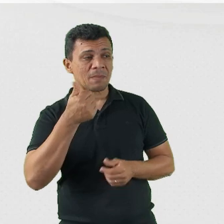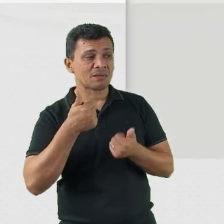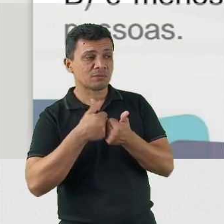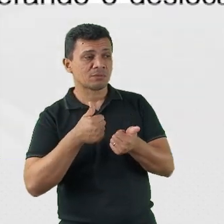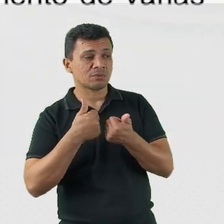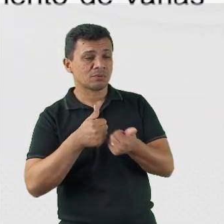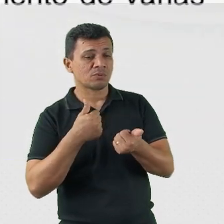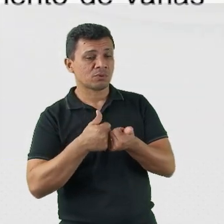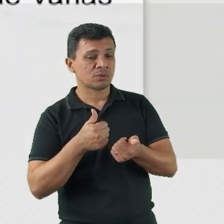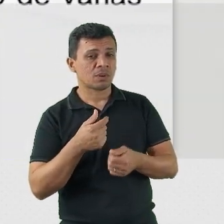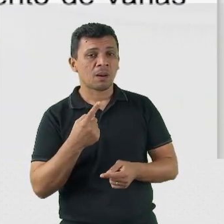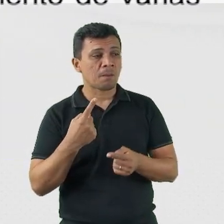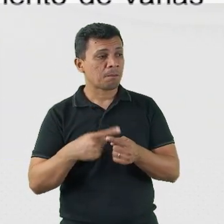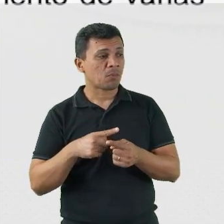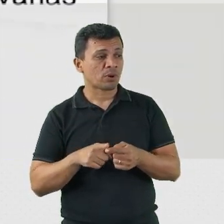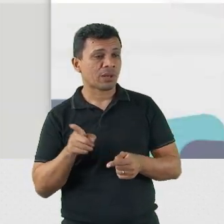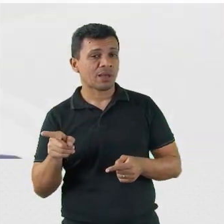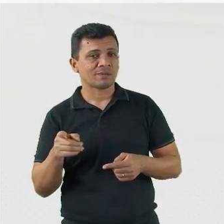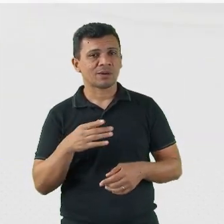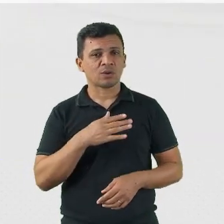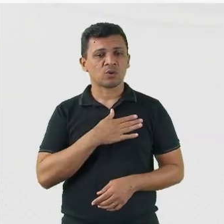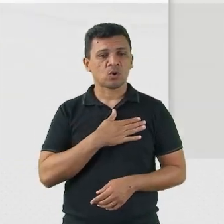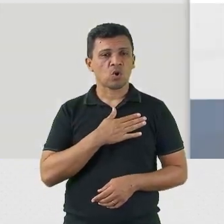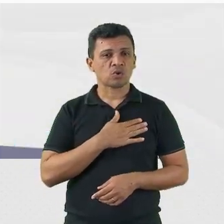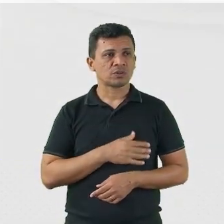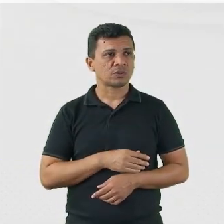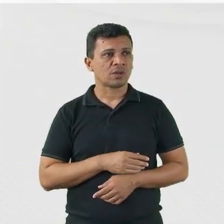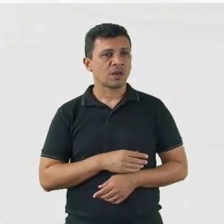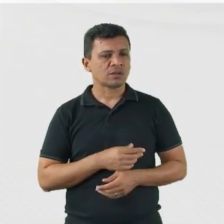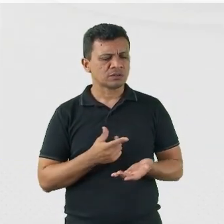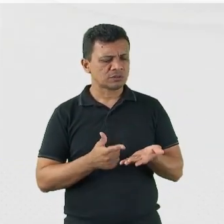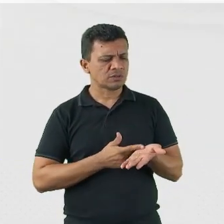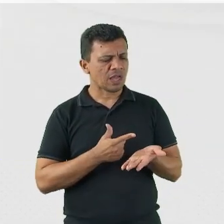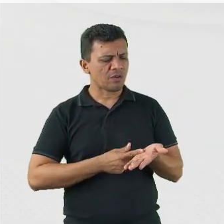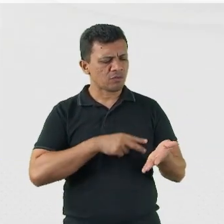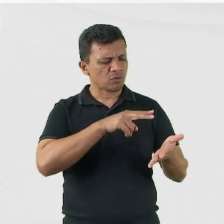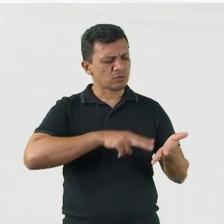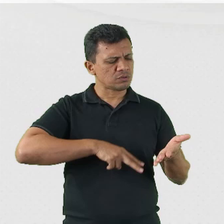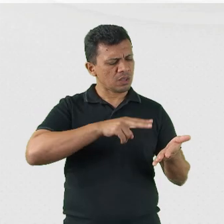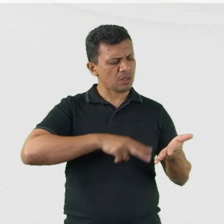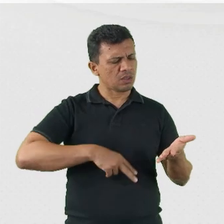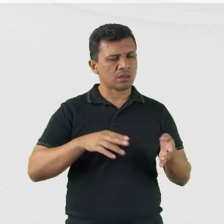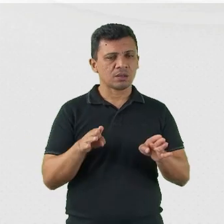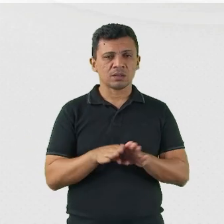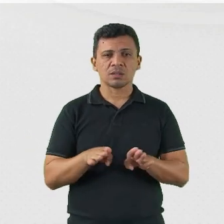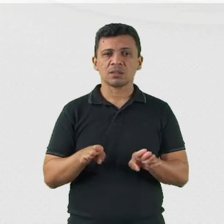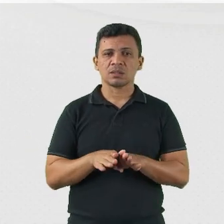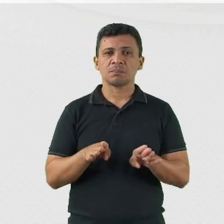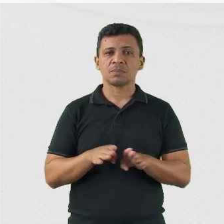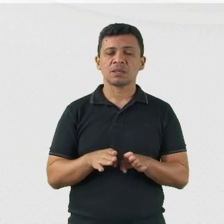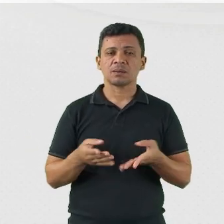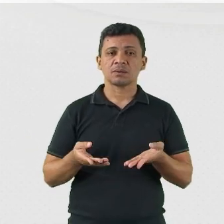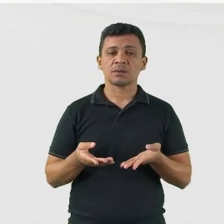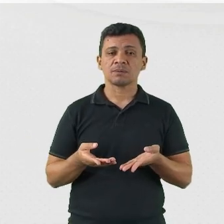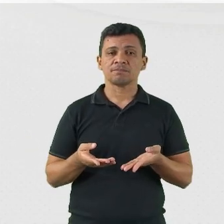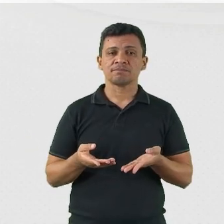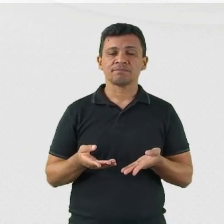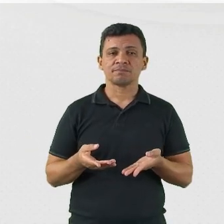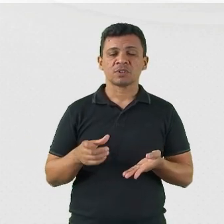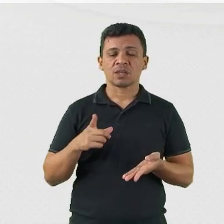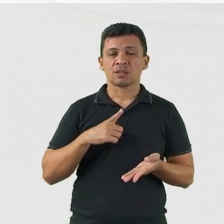conveniente. Porque ela gosta tanto de ler os livros, quanto ela está,